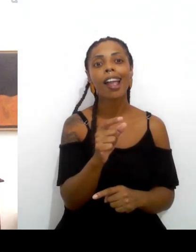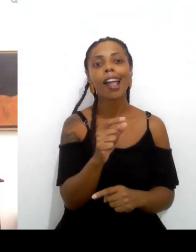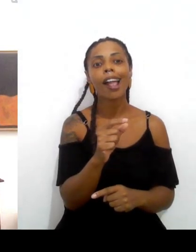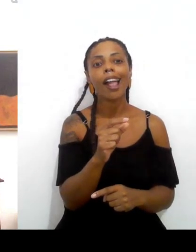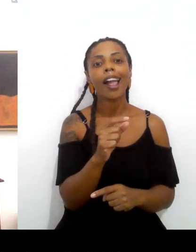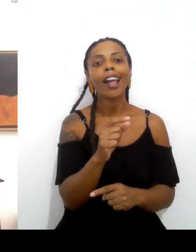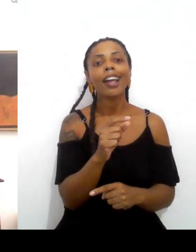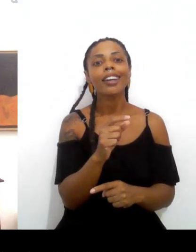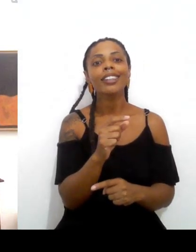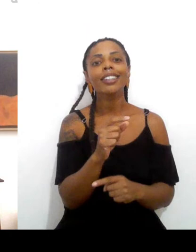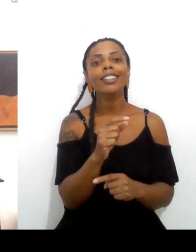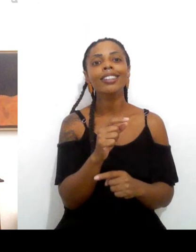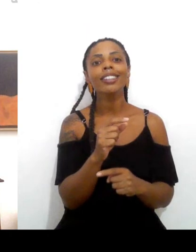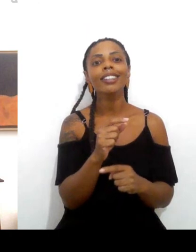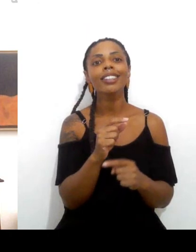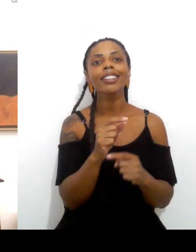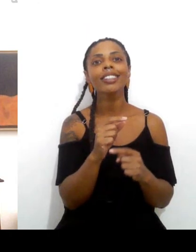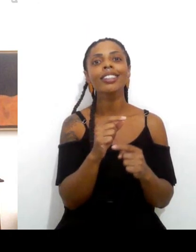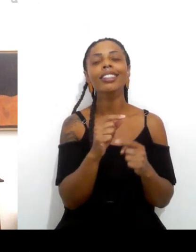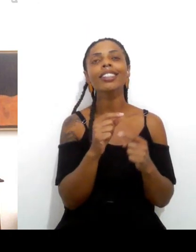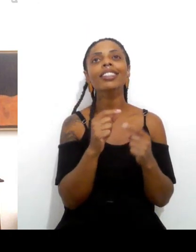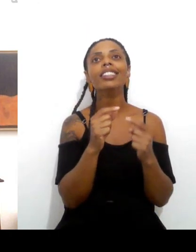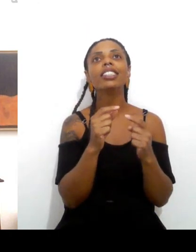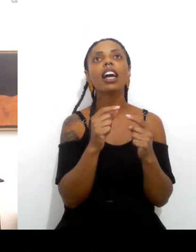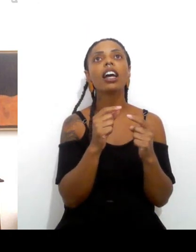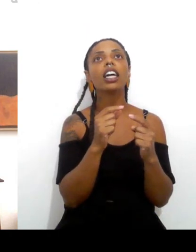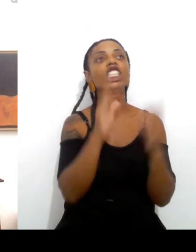aos seus componentes individuais